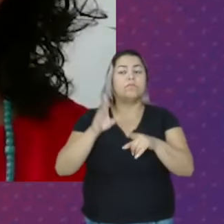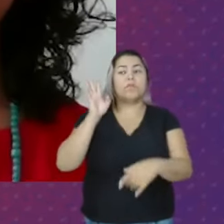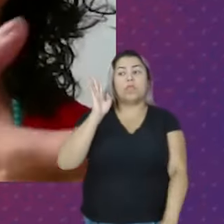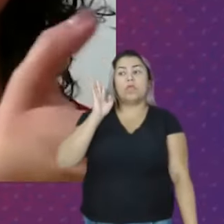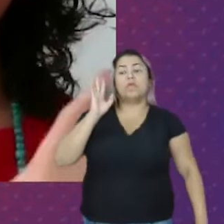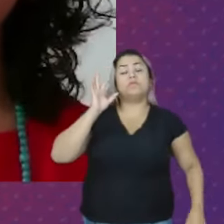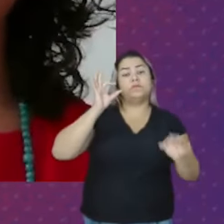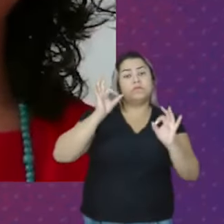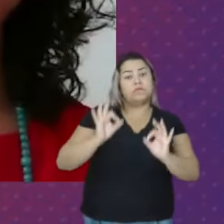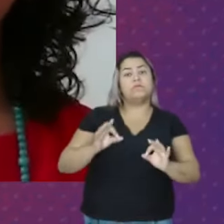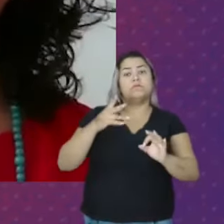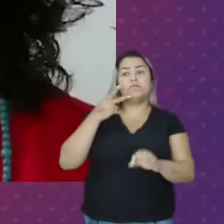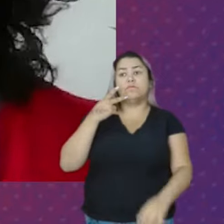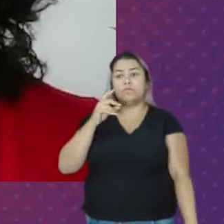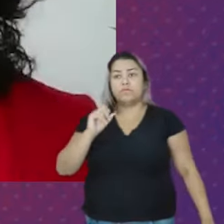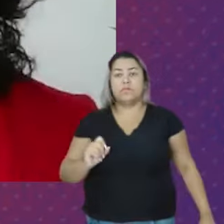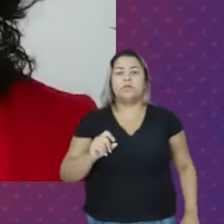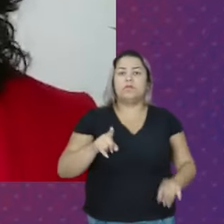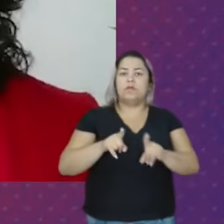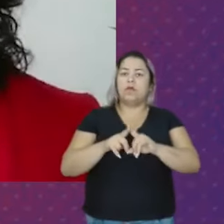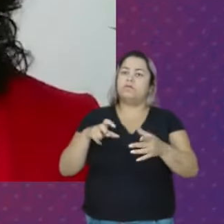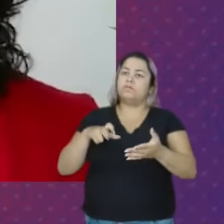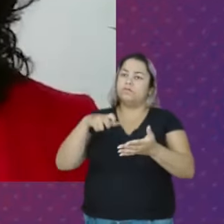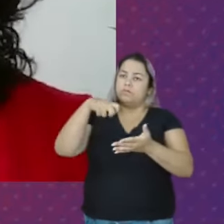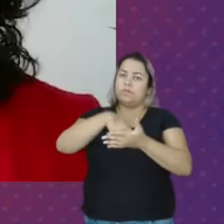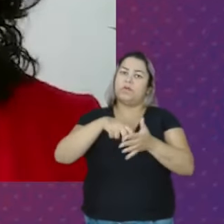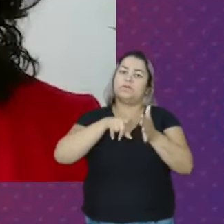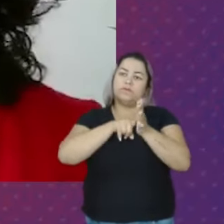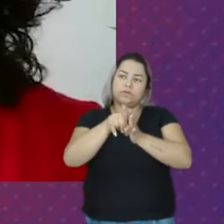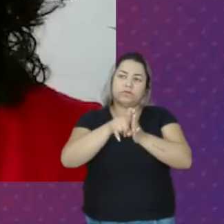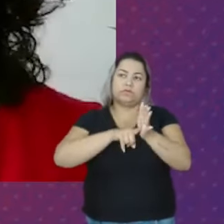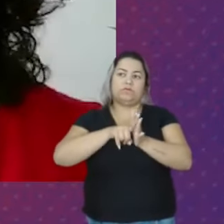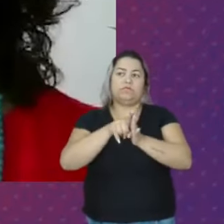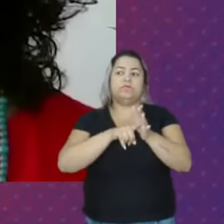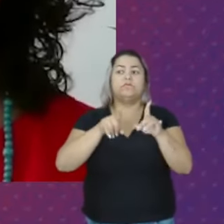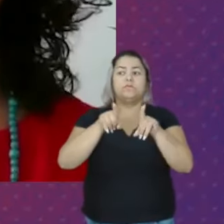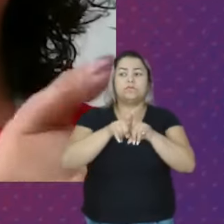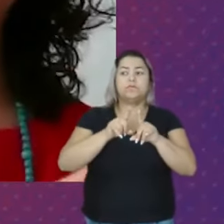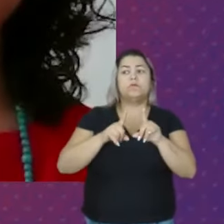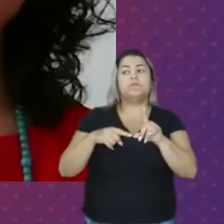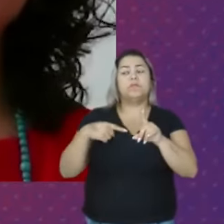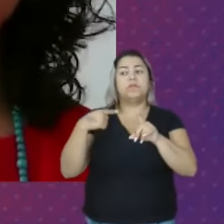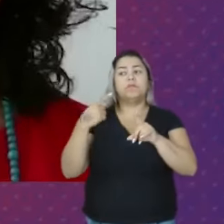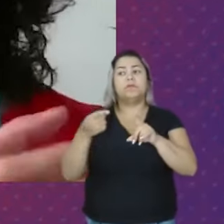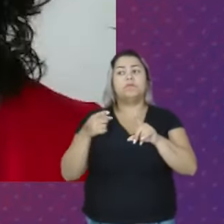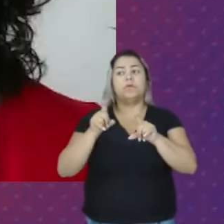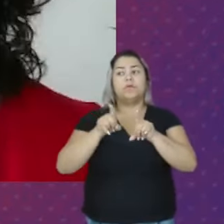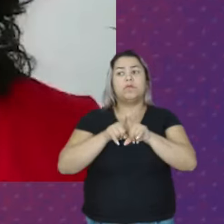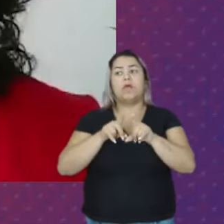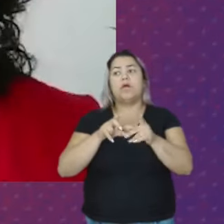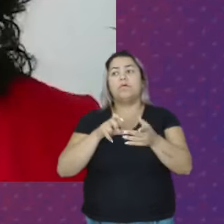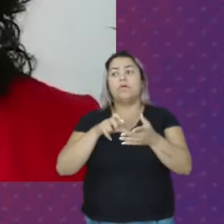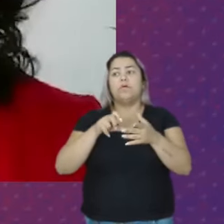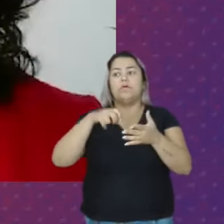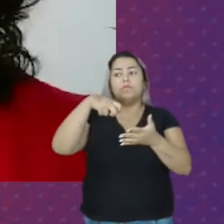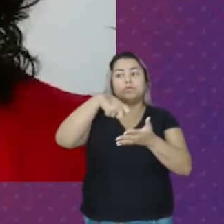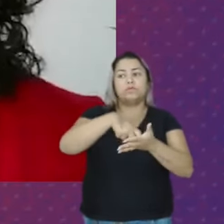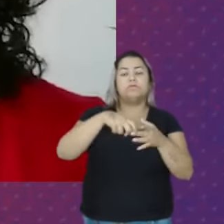legais para a punição, para investigação e posterior punição